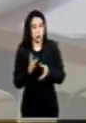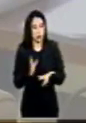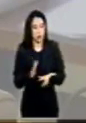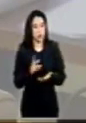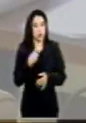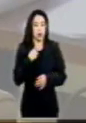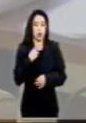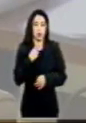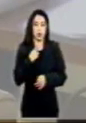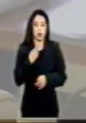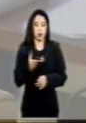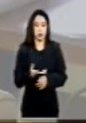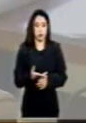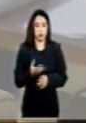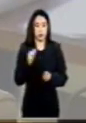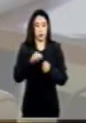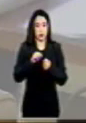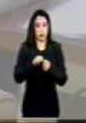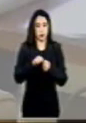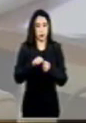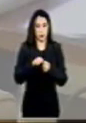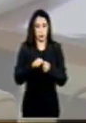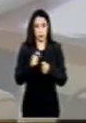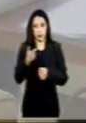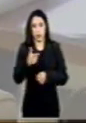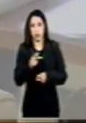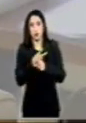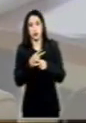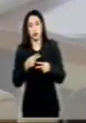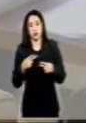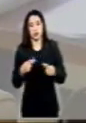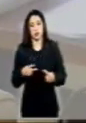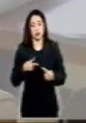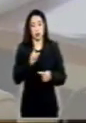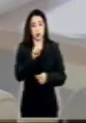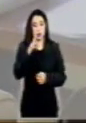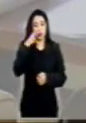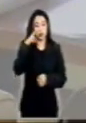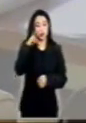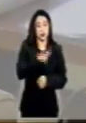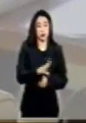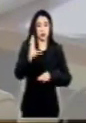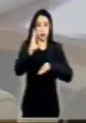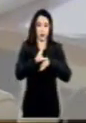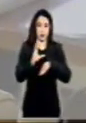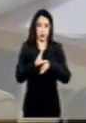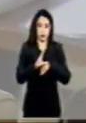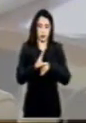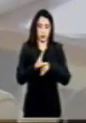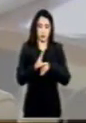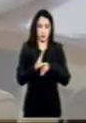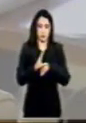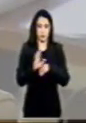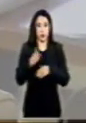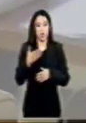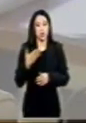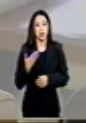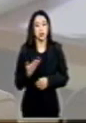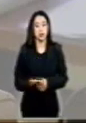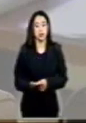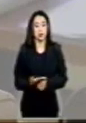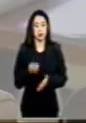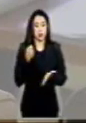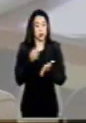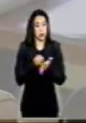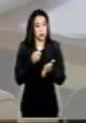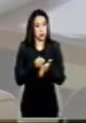invocar condicionamentos que não estejam contemplados na Constituição. Assim, a exigência de